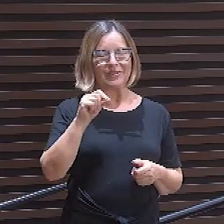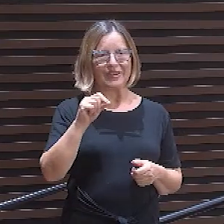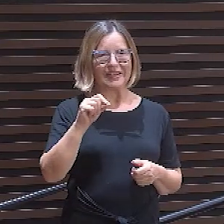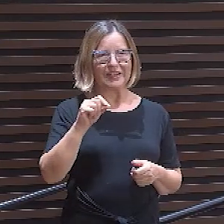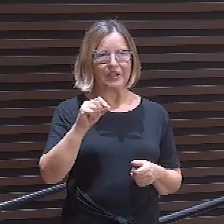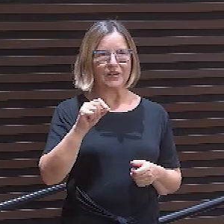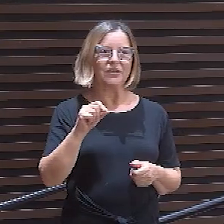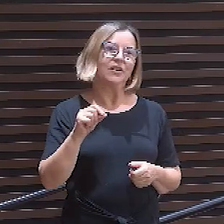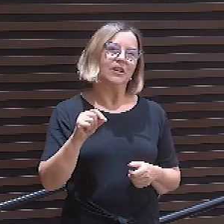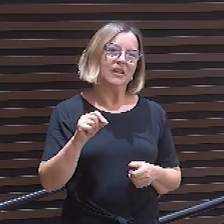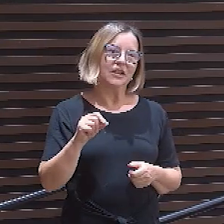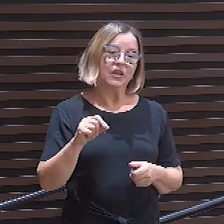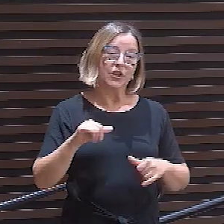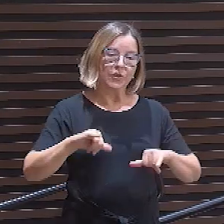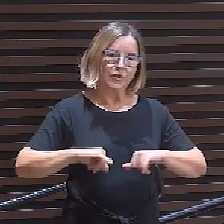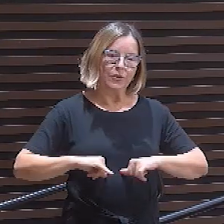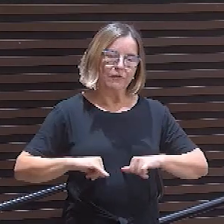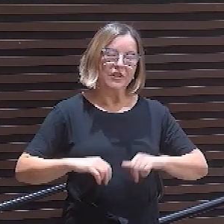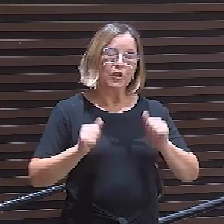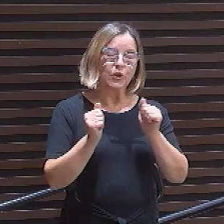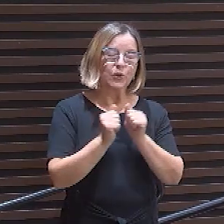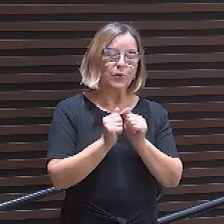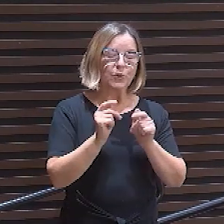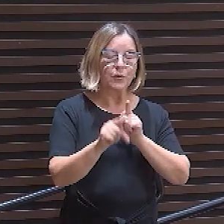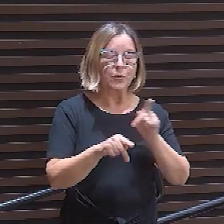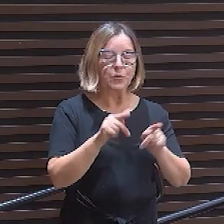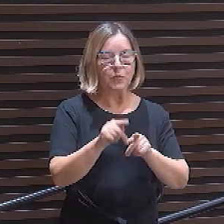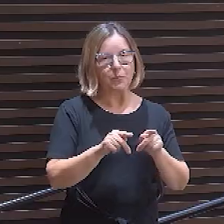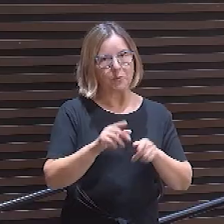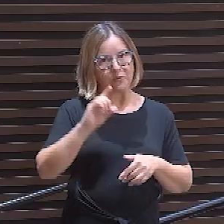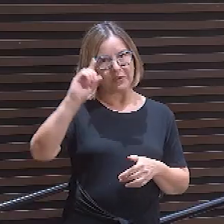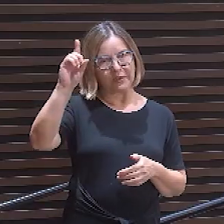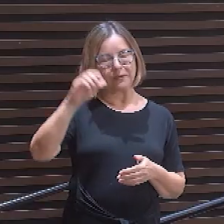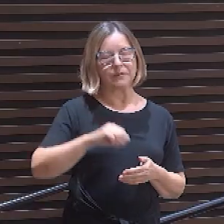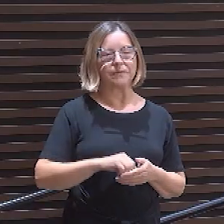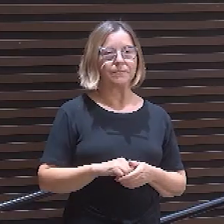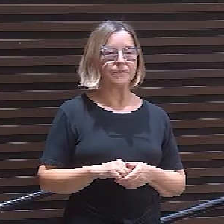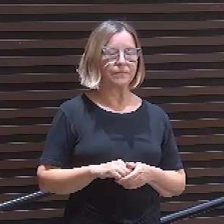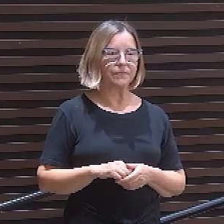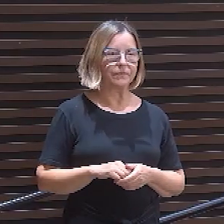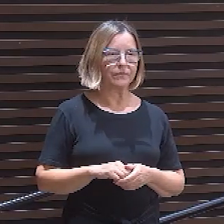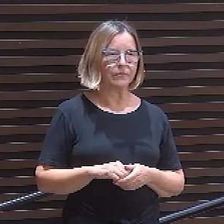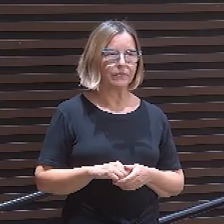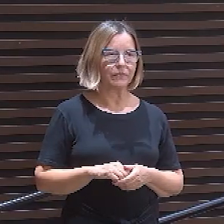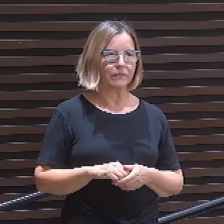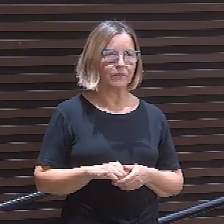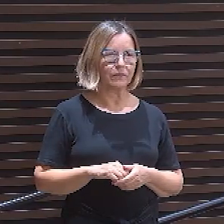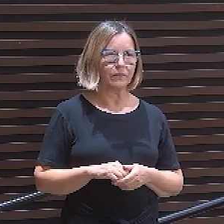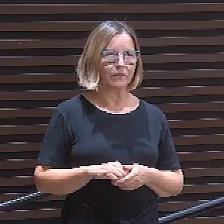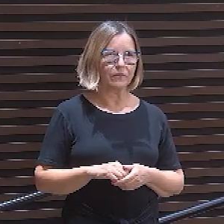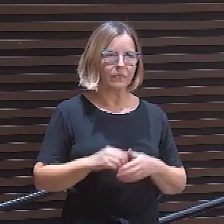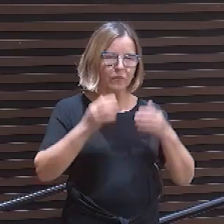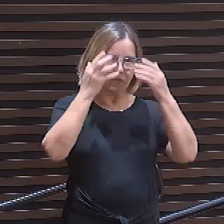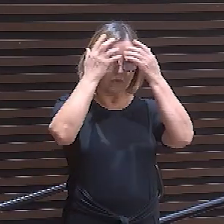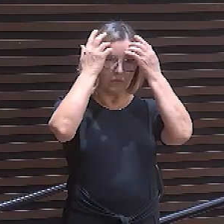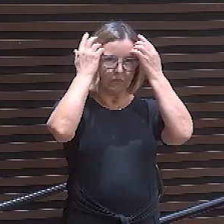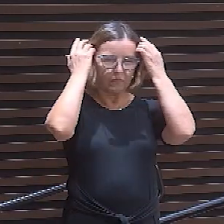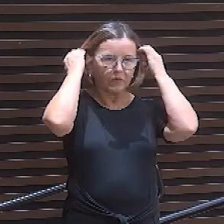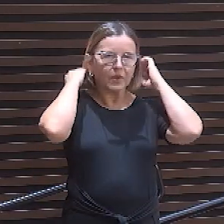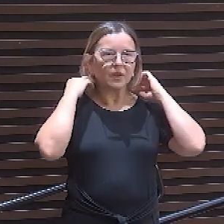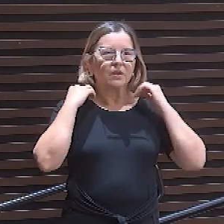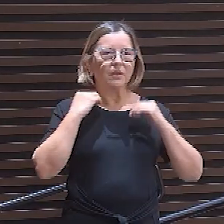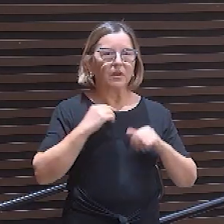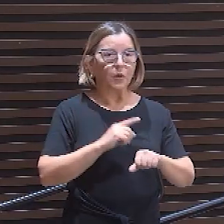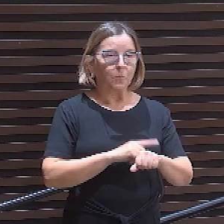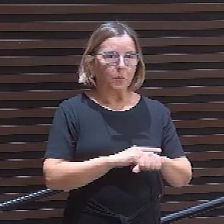Quando o Senhor estava saindo da terra ele estava indo para